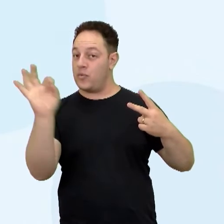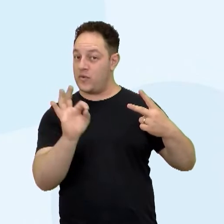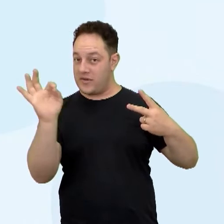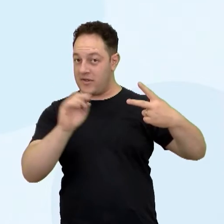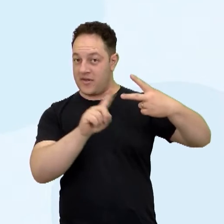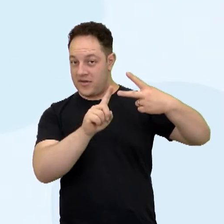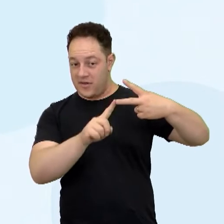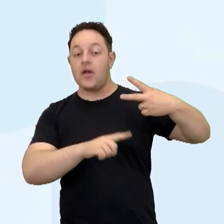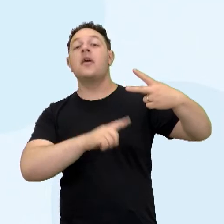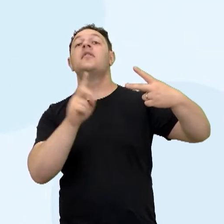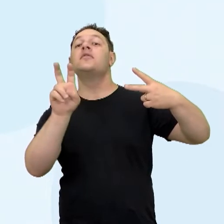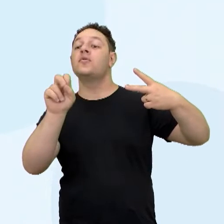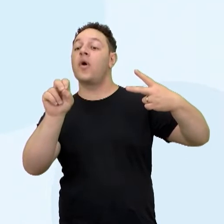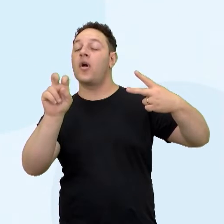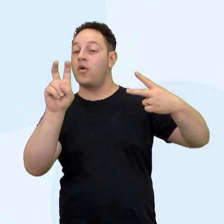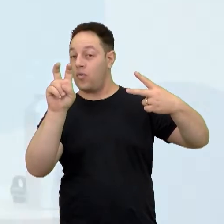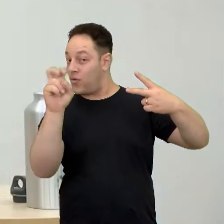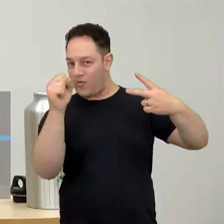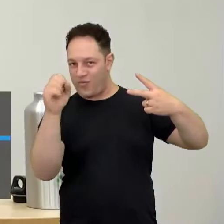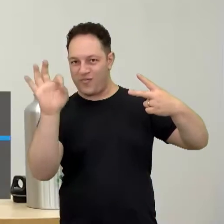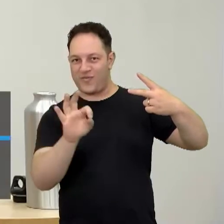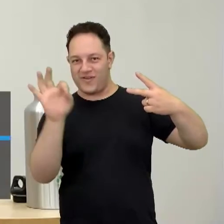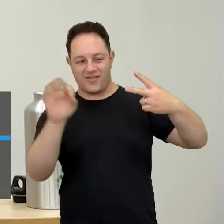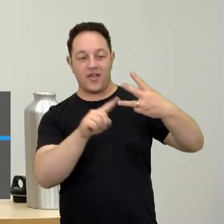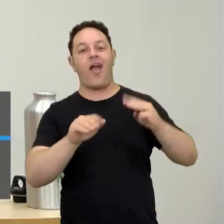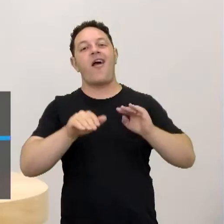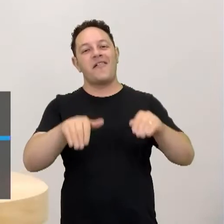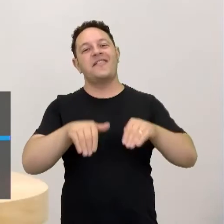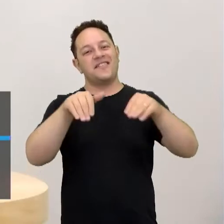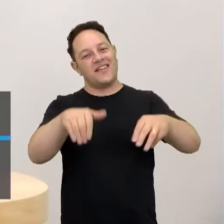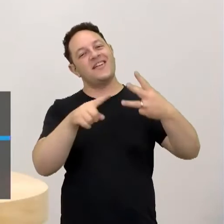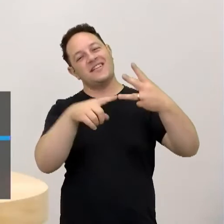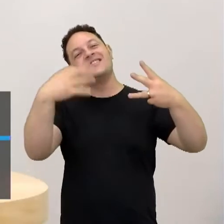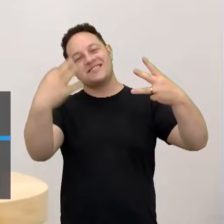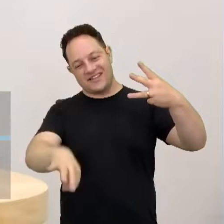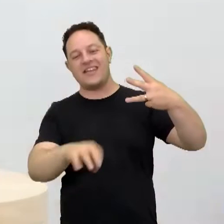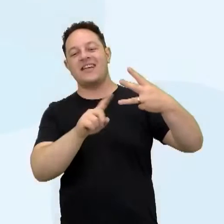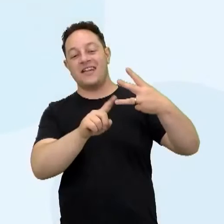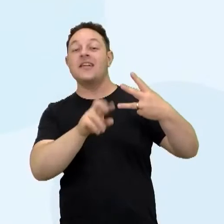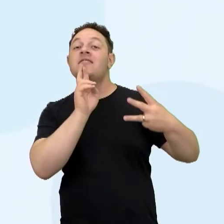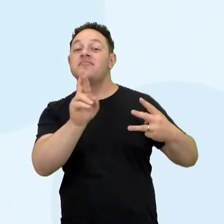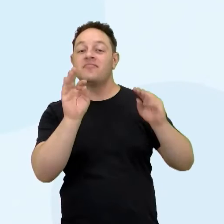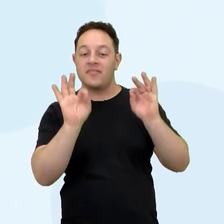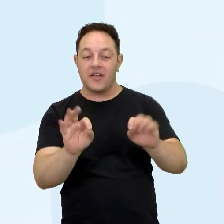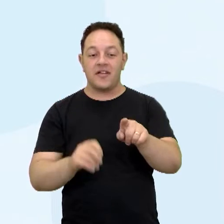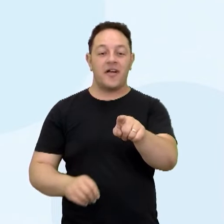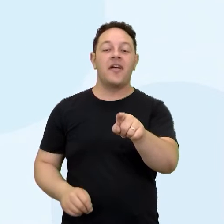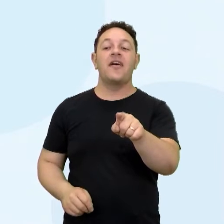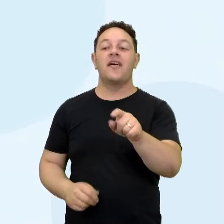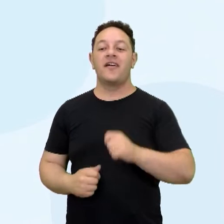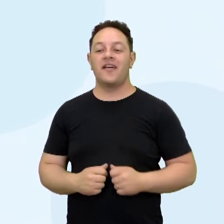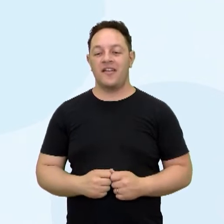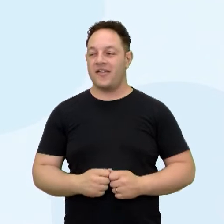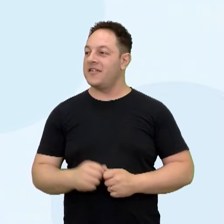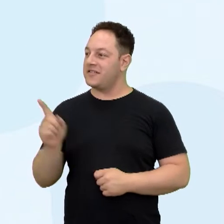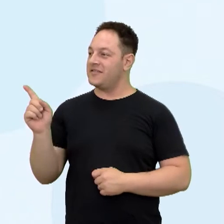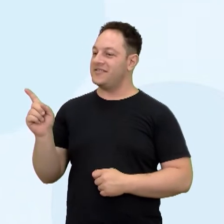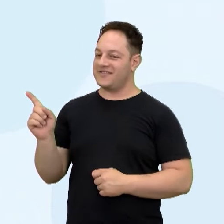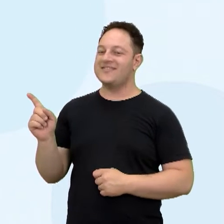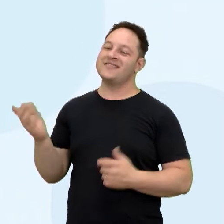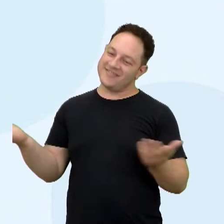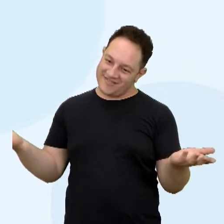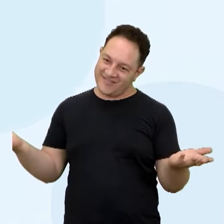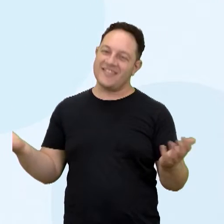Nova Zelândia e 58% Austrália. Perfeito, aí, ó. Tá aí, pode colocar a resposta na tela aí, ó. Tá lá,